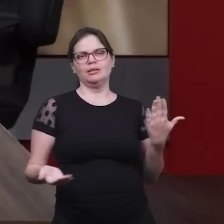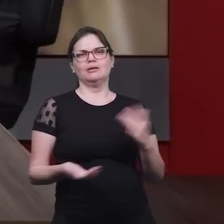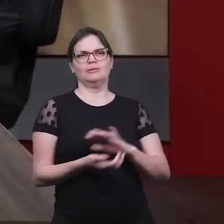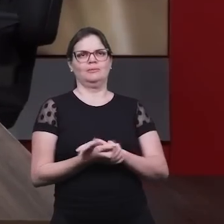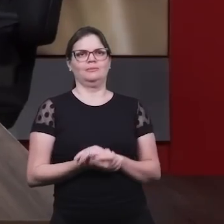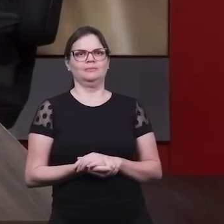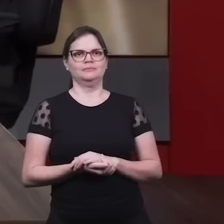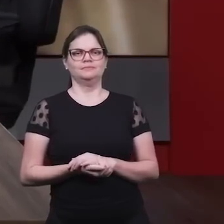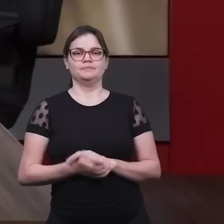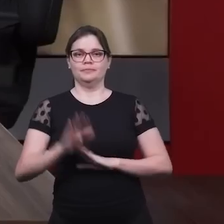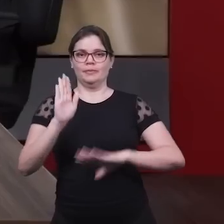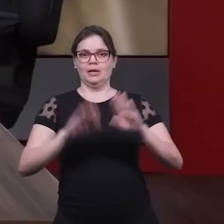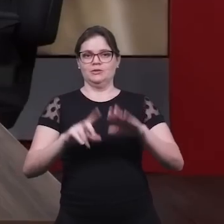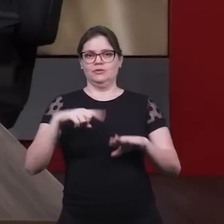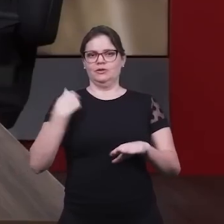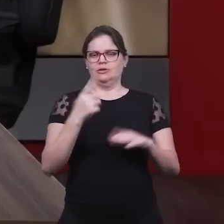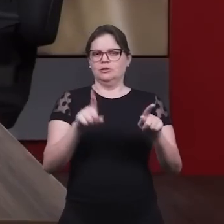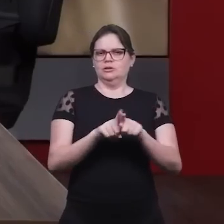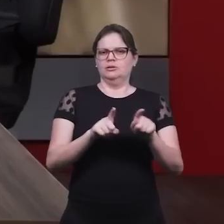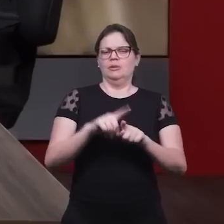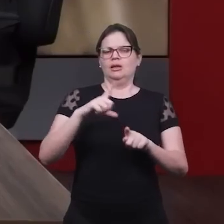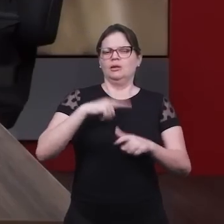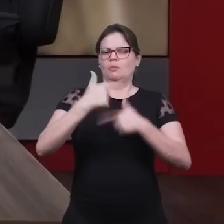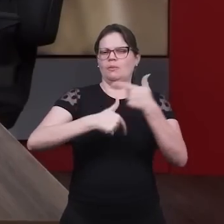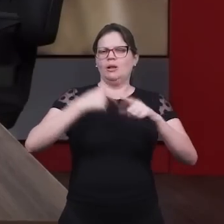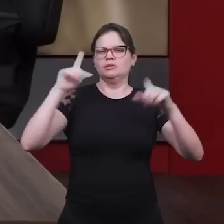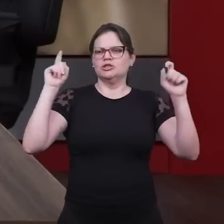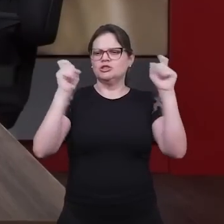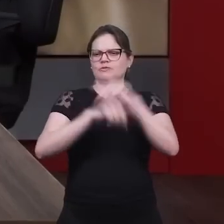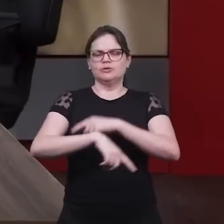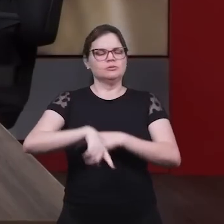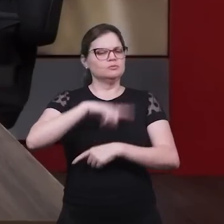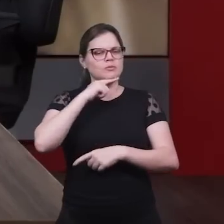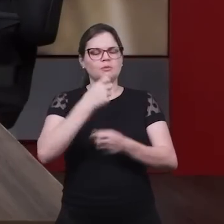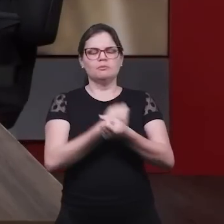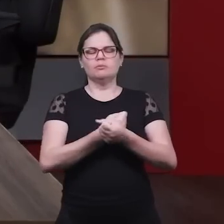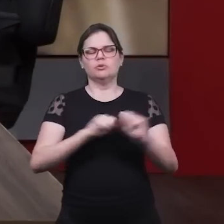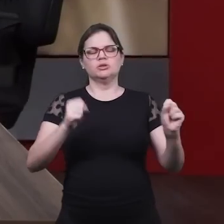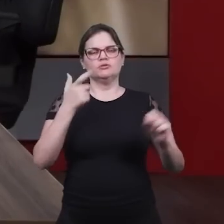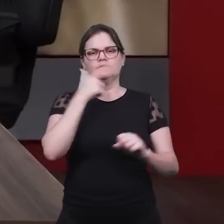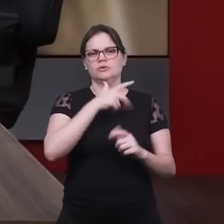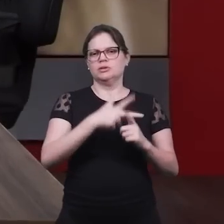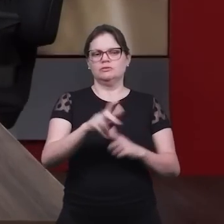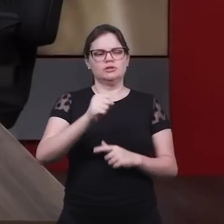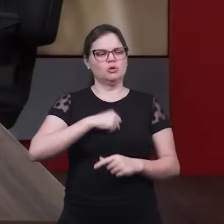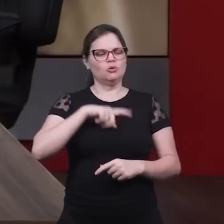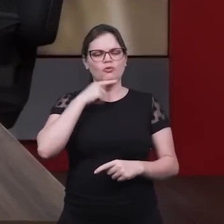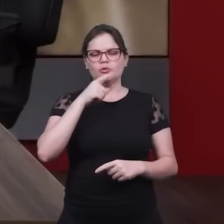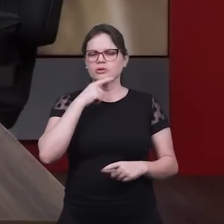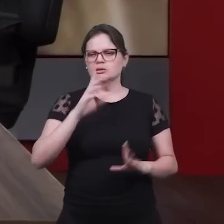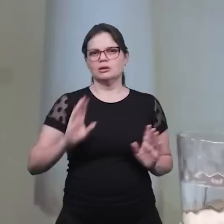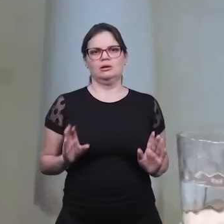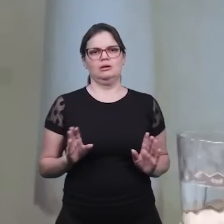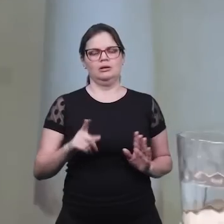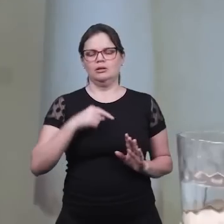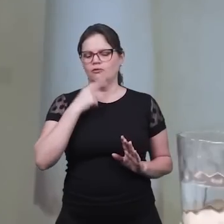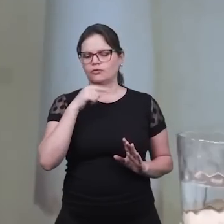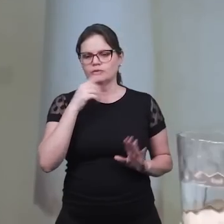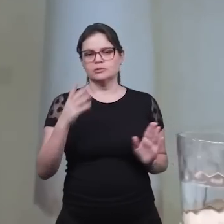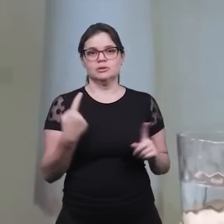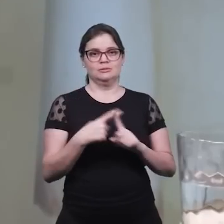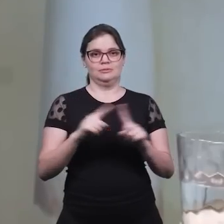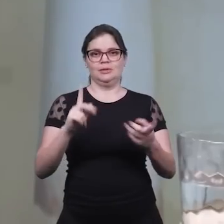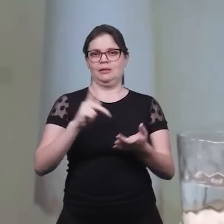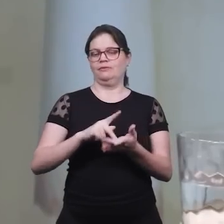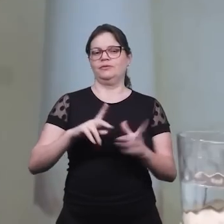próprio povo atrasou a bênção deles mesmo, né? Às vezes nós estamos diante de um obstáculo tão grande que você acha que não tem condição de vencer,